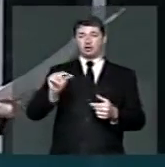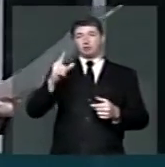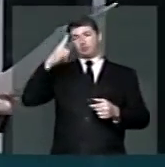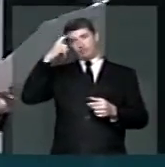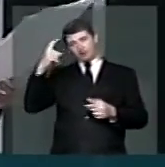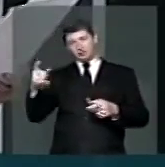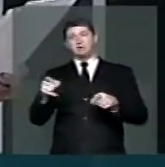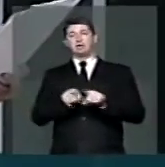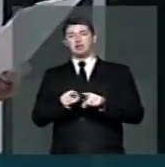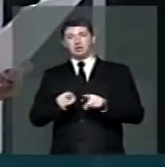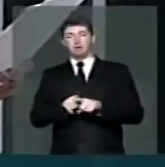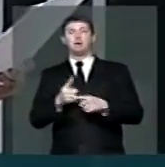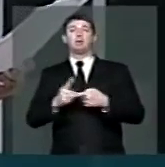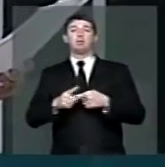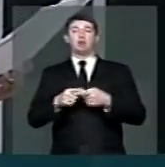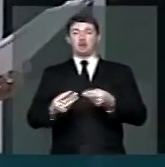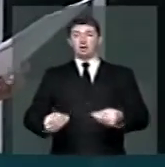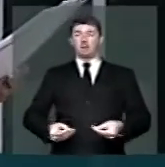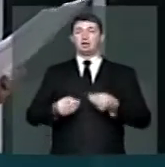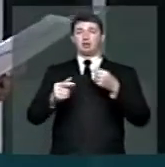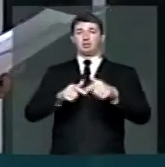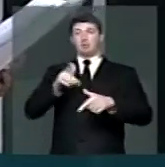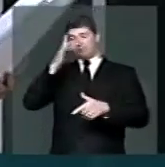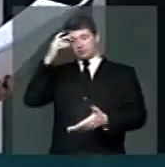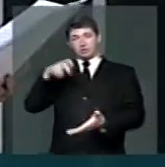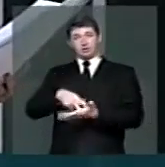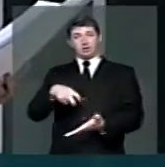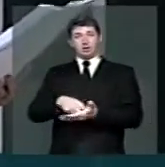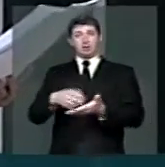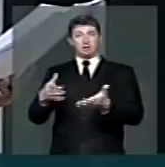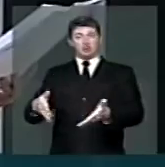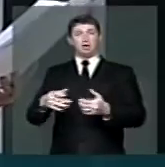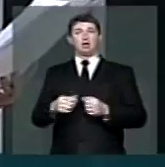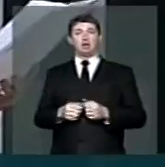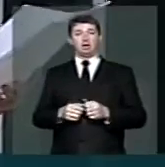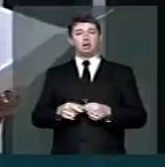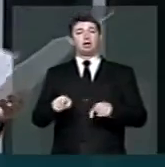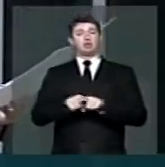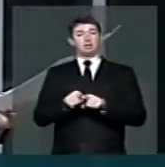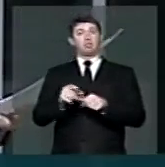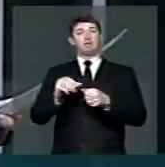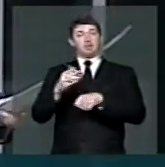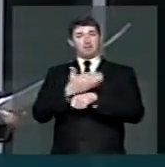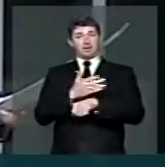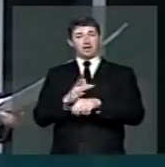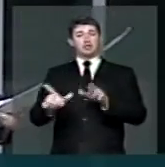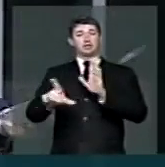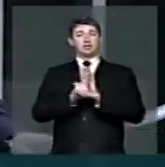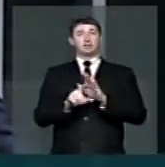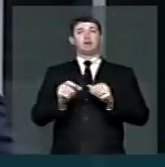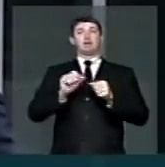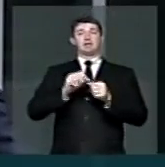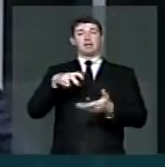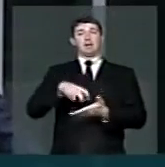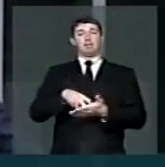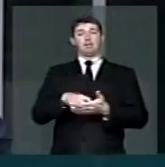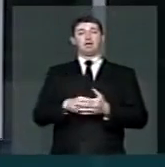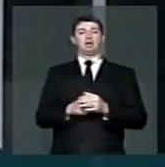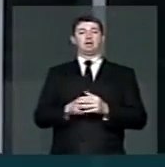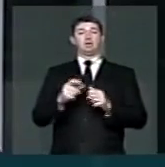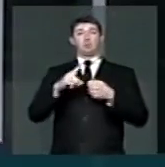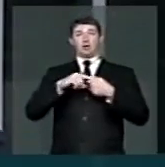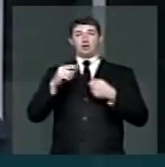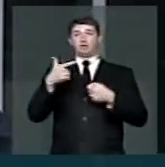em virtude da ocupação dada ao tempo do apenado, e também como forma de pôr em prática a lei de execução penal, que em seu